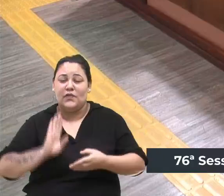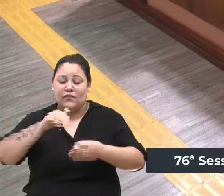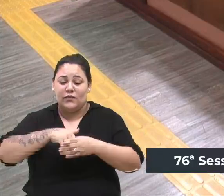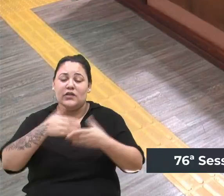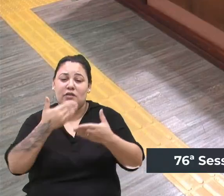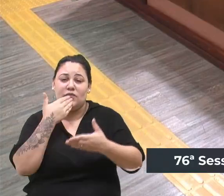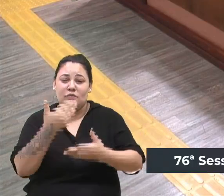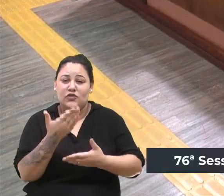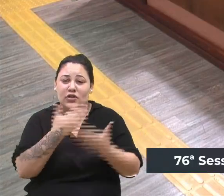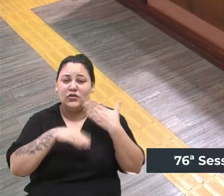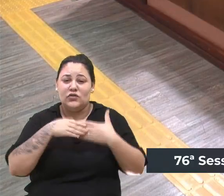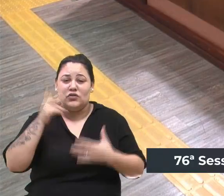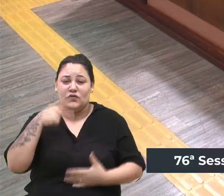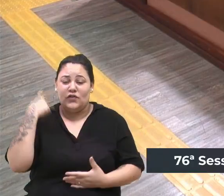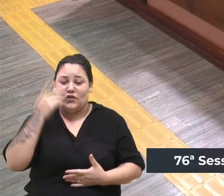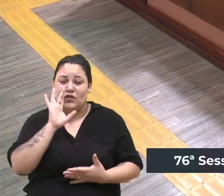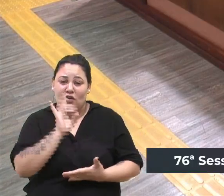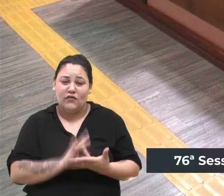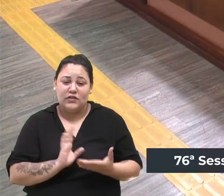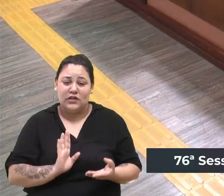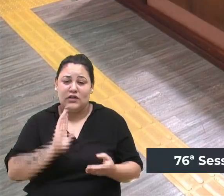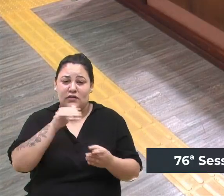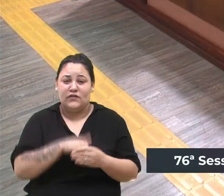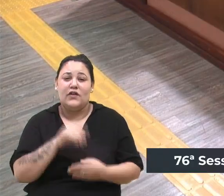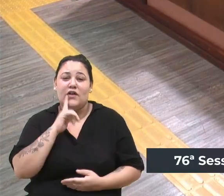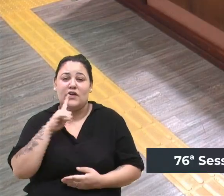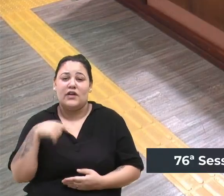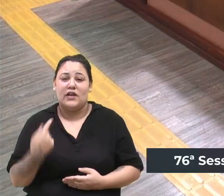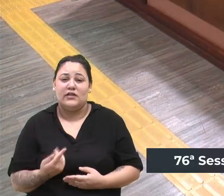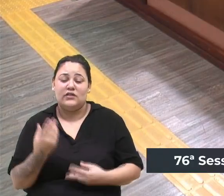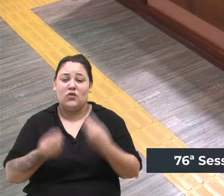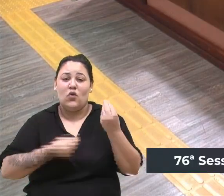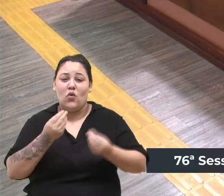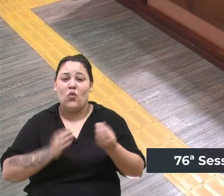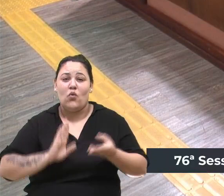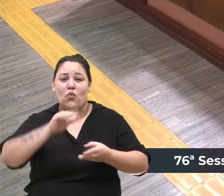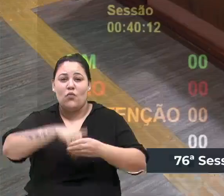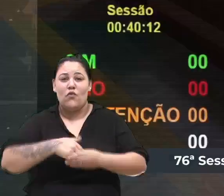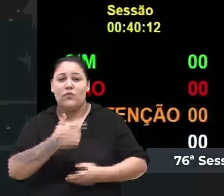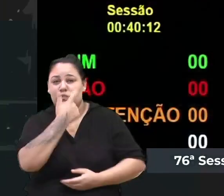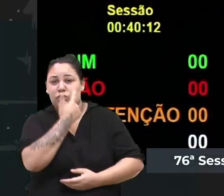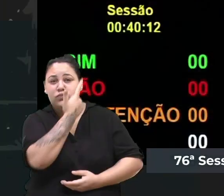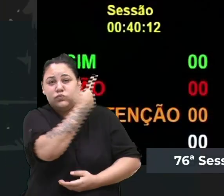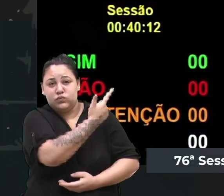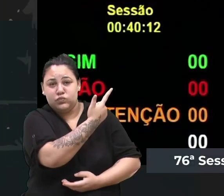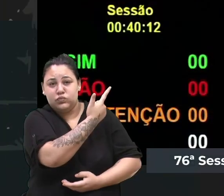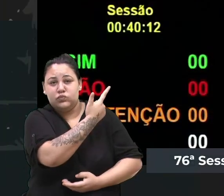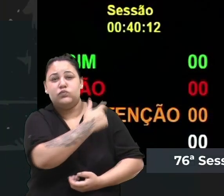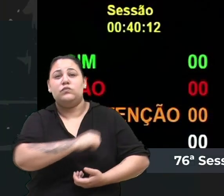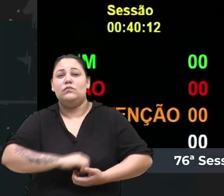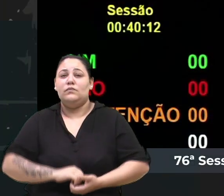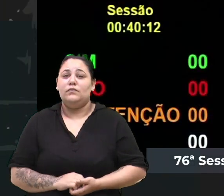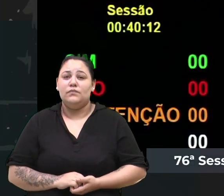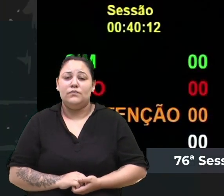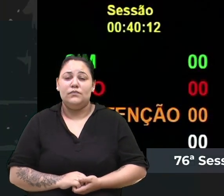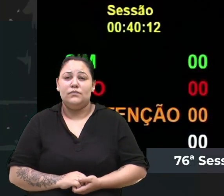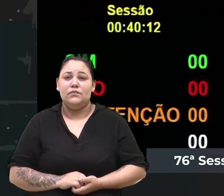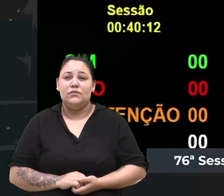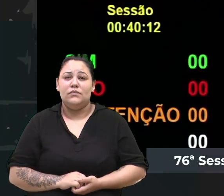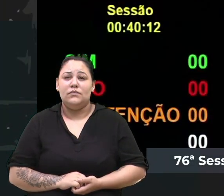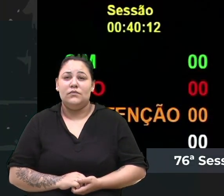Solicito, vereadores e vereadoras, que registrem seus votos. Gladys Frisso, como vota? Eu voto sim, senhor presidente. Obrigado, Gladys